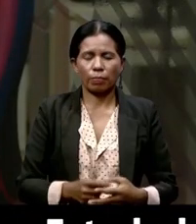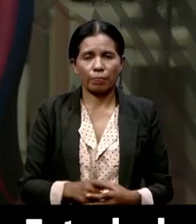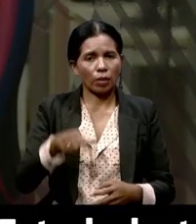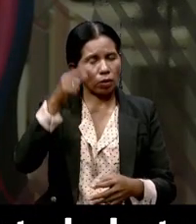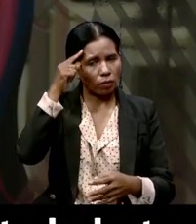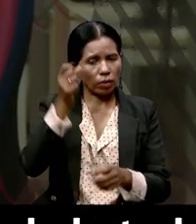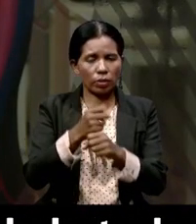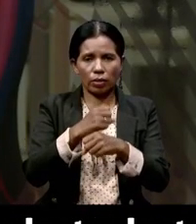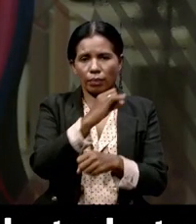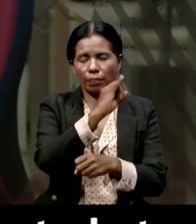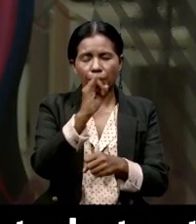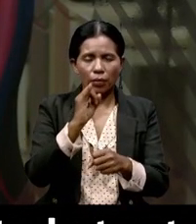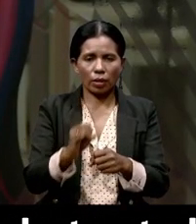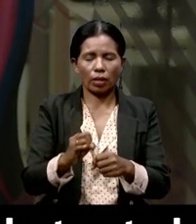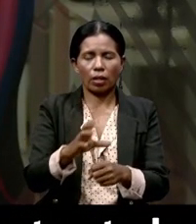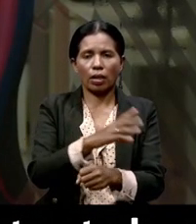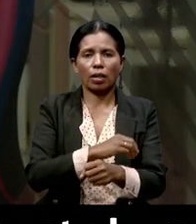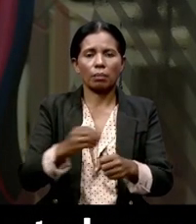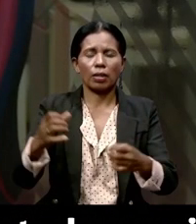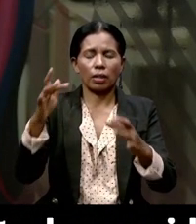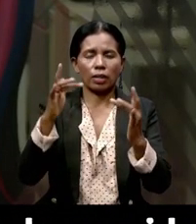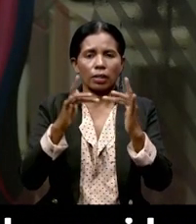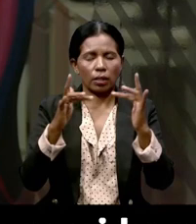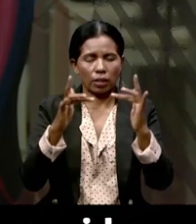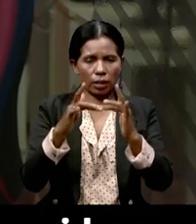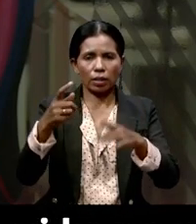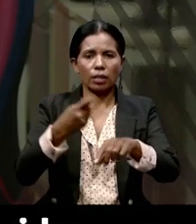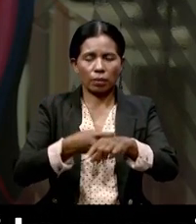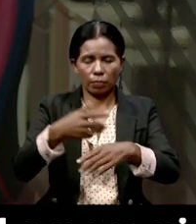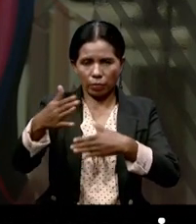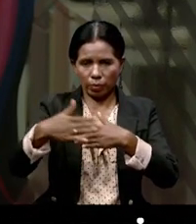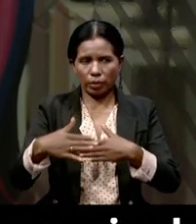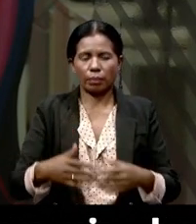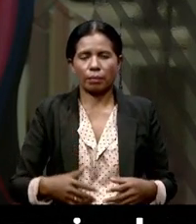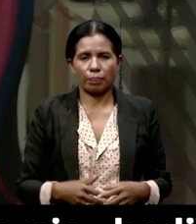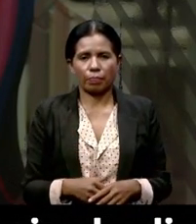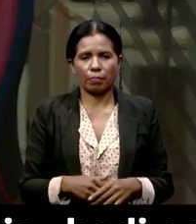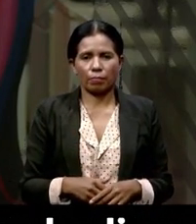Guvern sehalu instalasi bakabu fibra optika iha tempo badak.